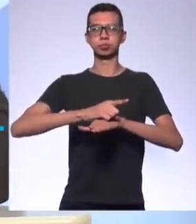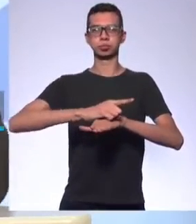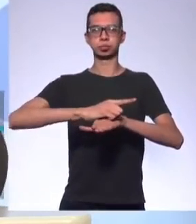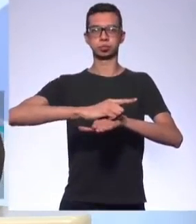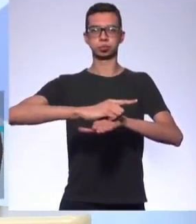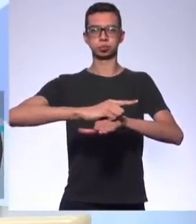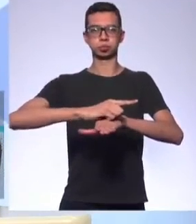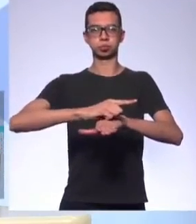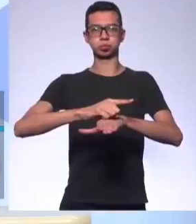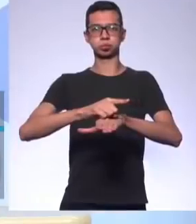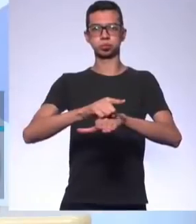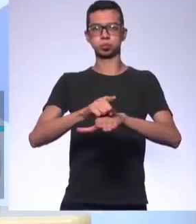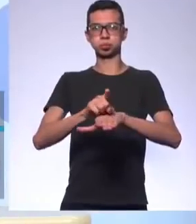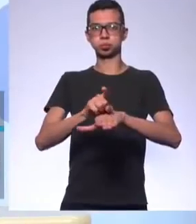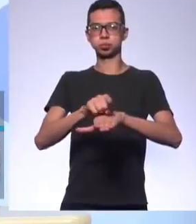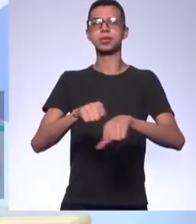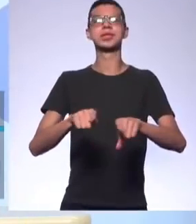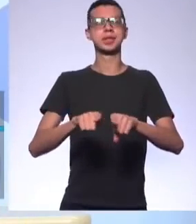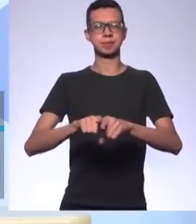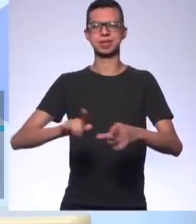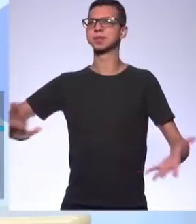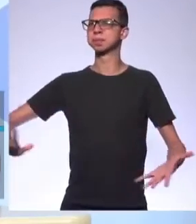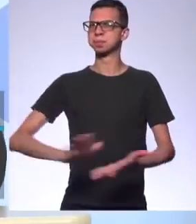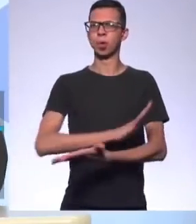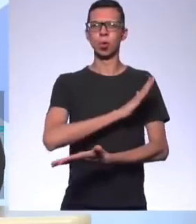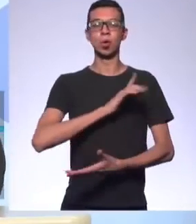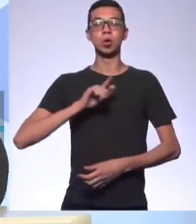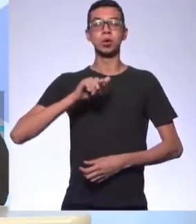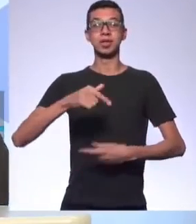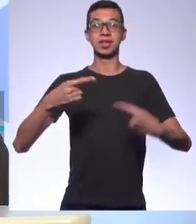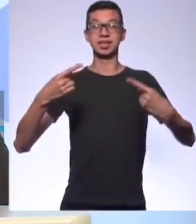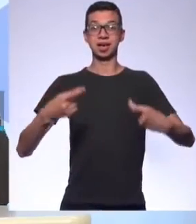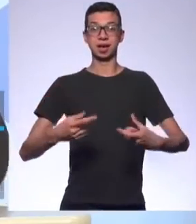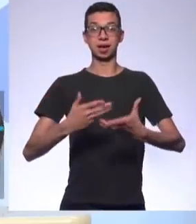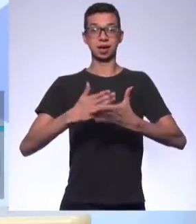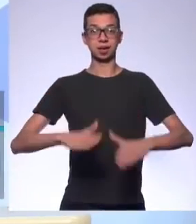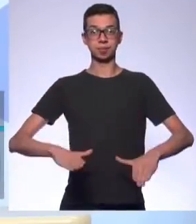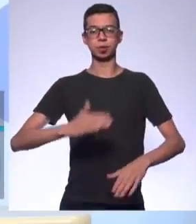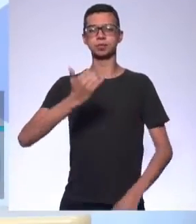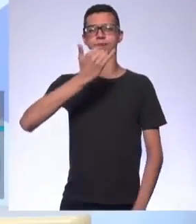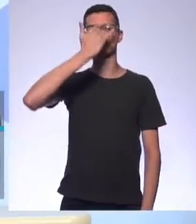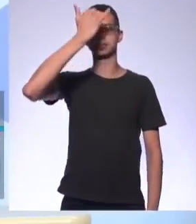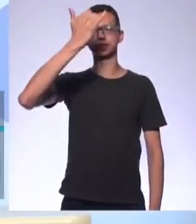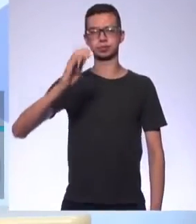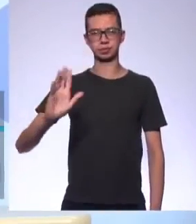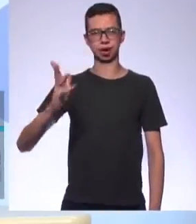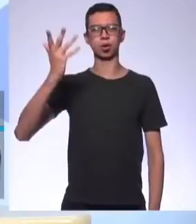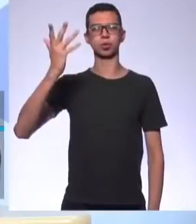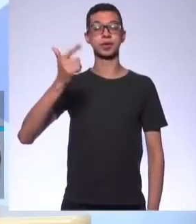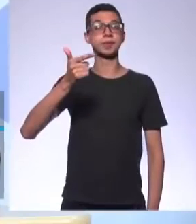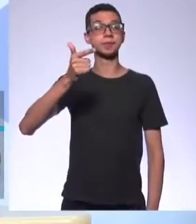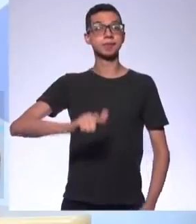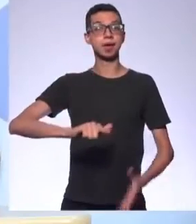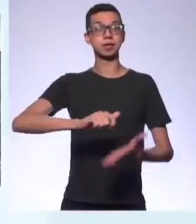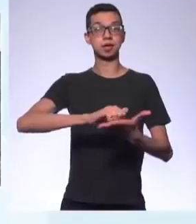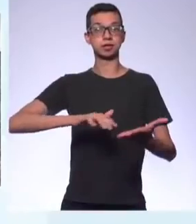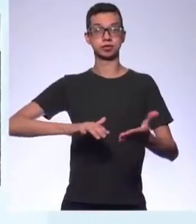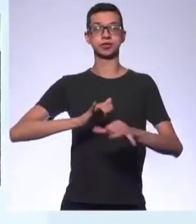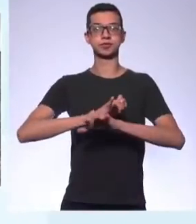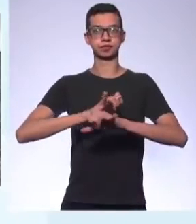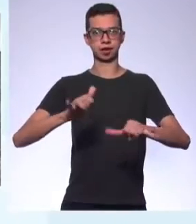aí, quando a guerra termina, nós vamos ter grandes consequências. E aí tem mais uma atividade na tela